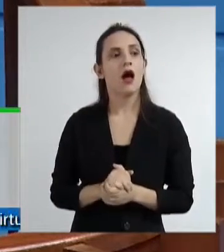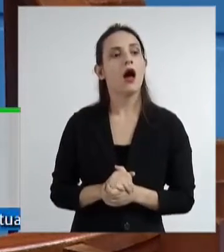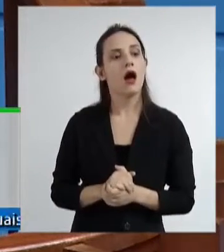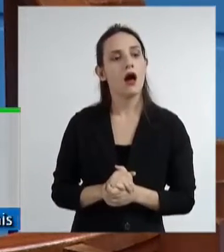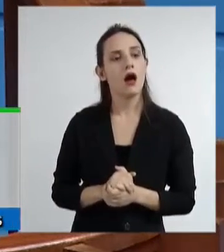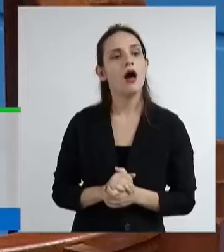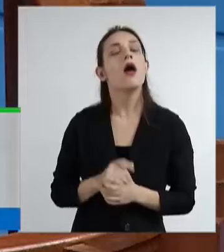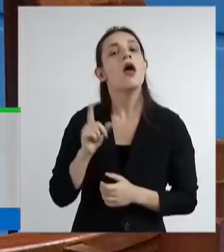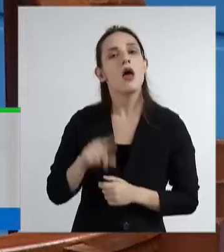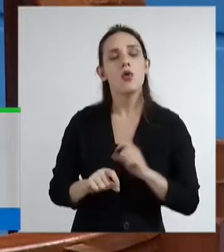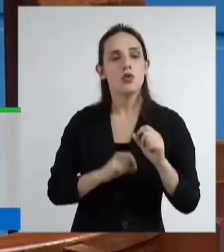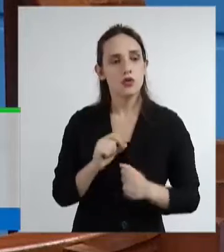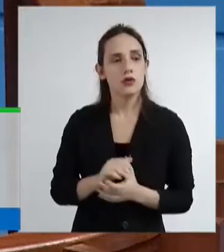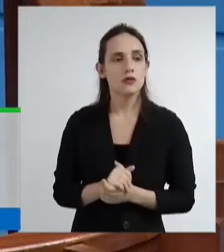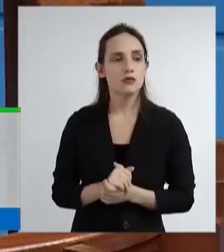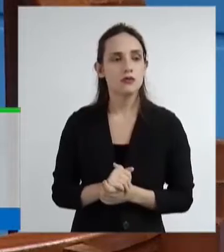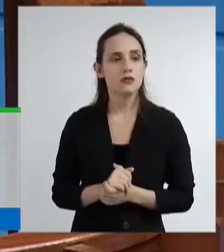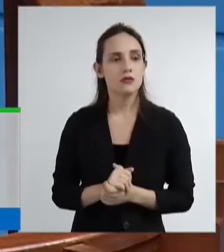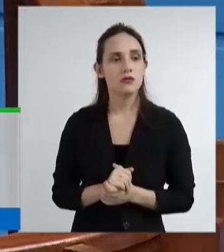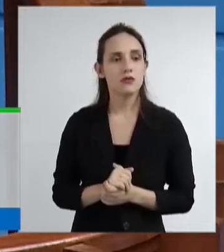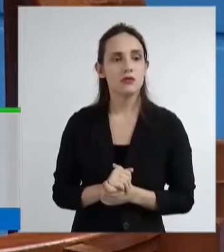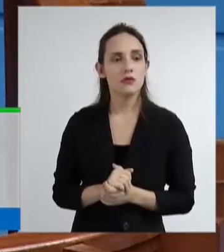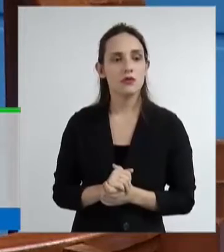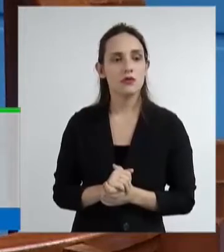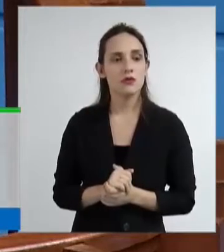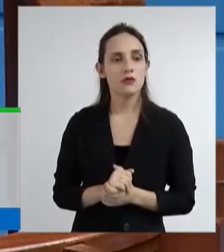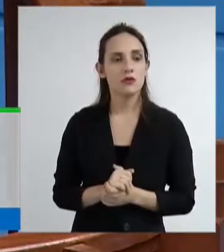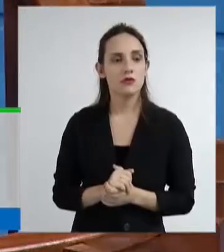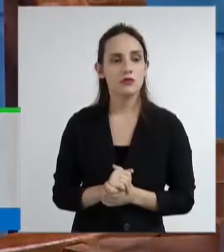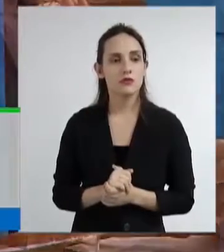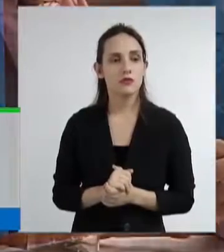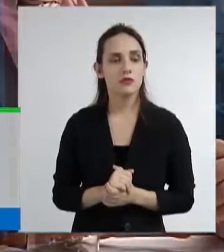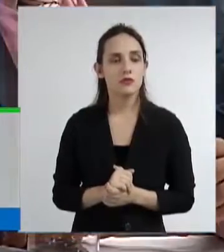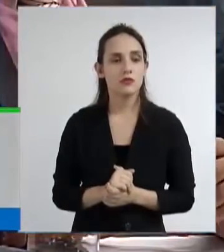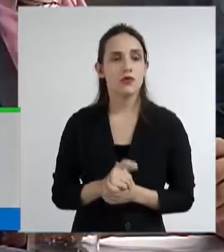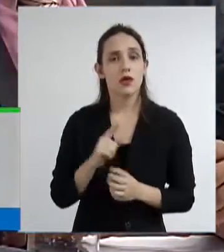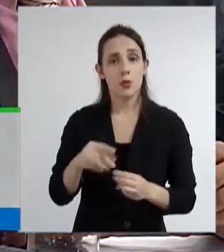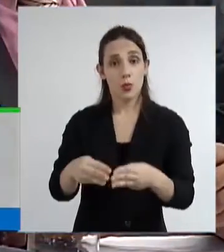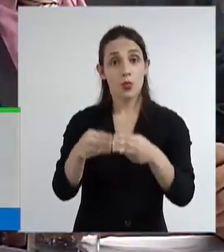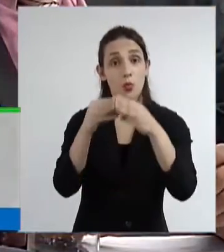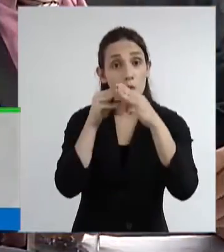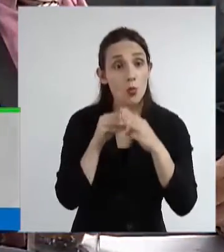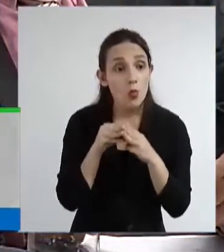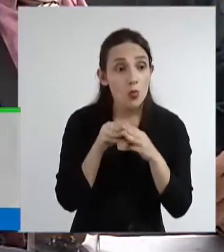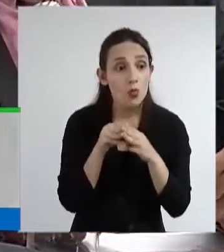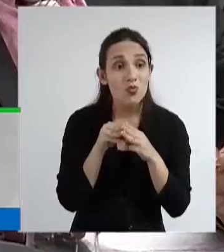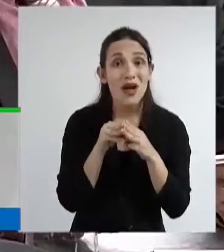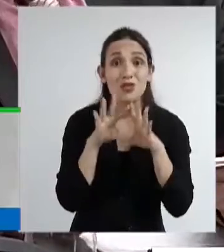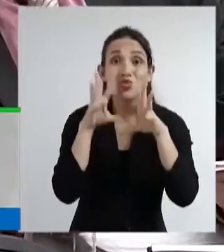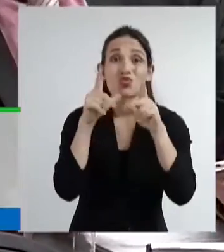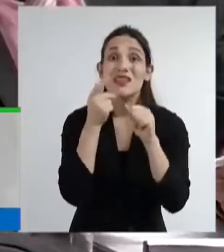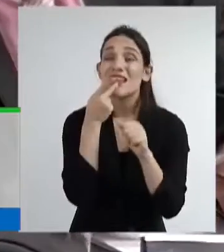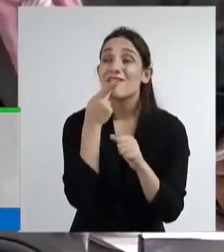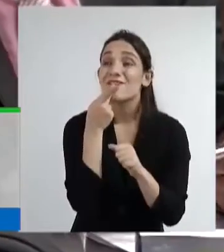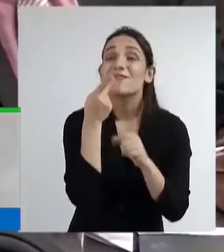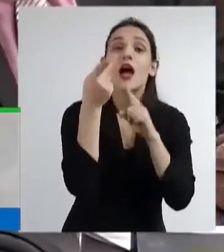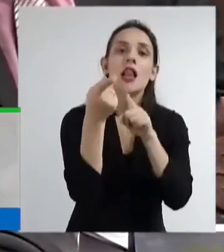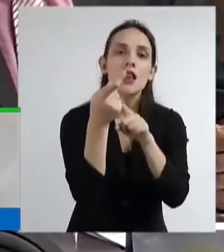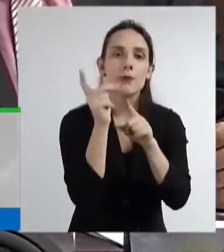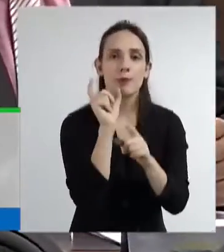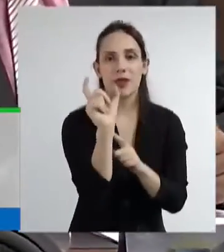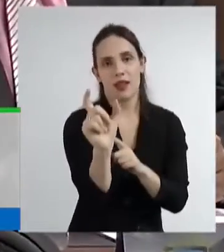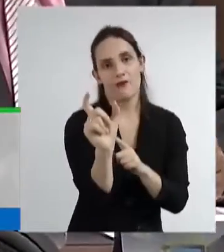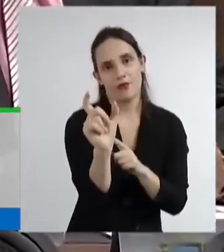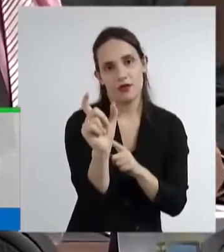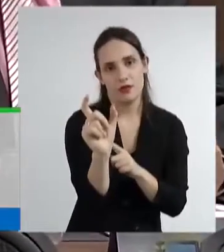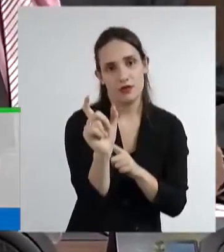se trata de nós fazermos uma moção às palavras infelizes do ministro.